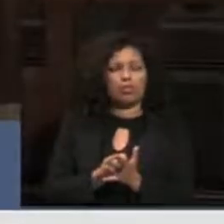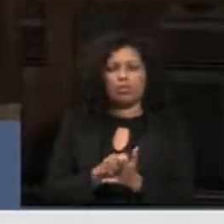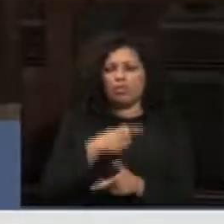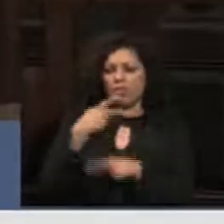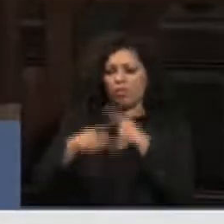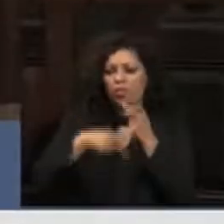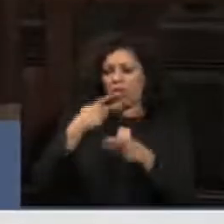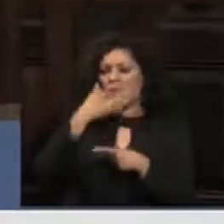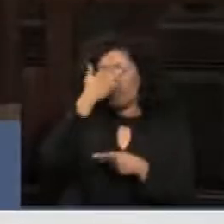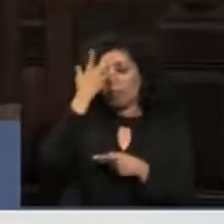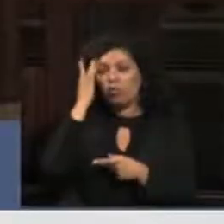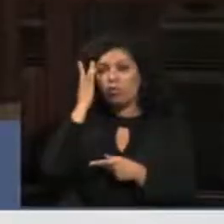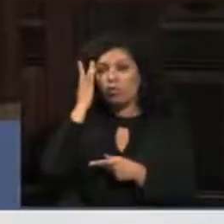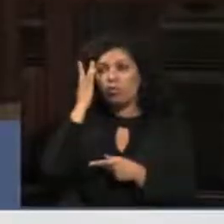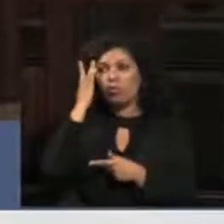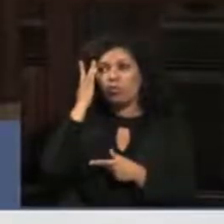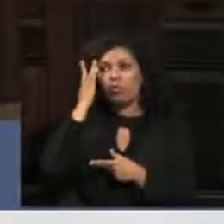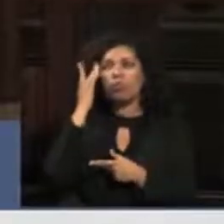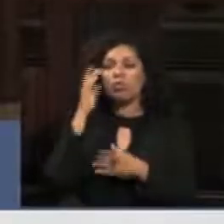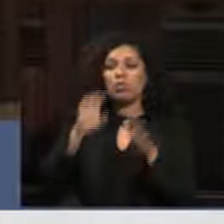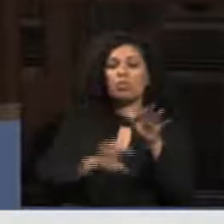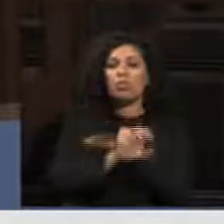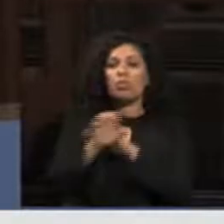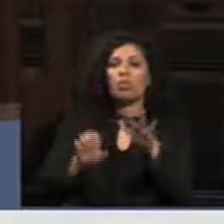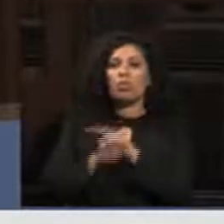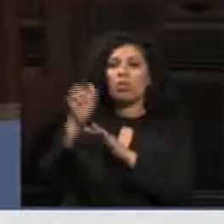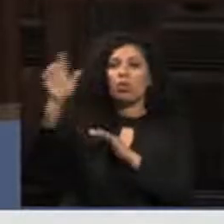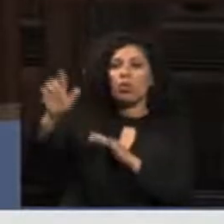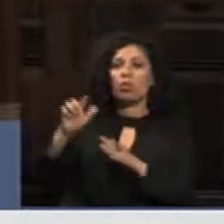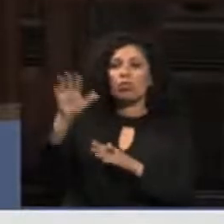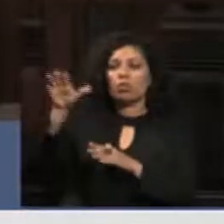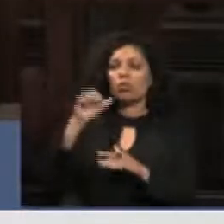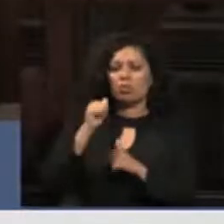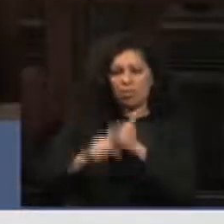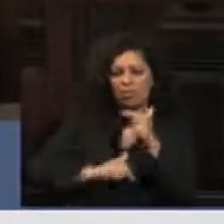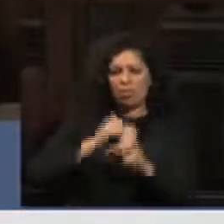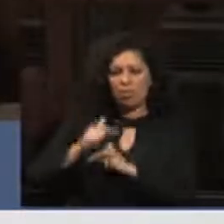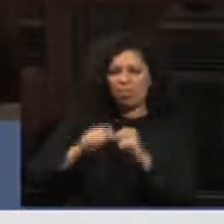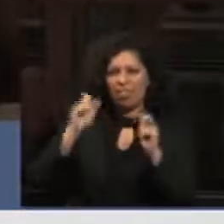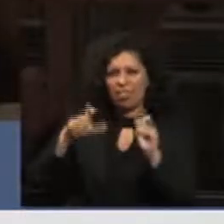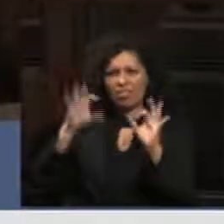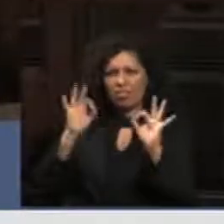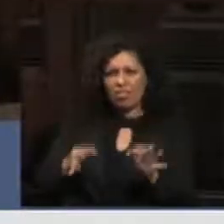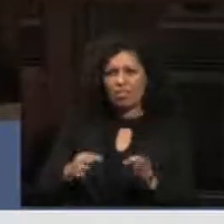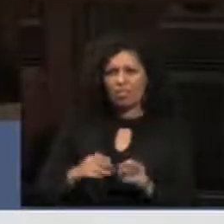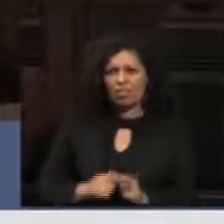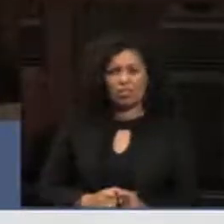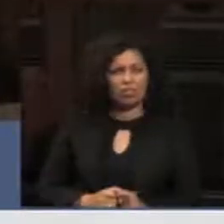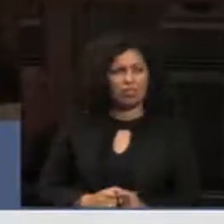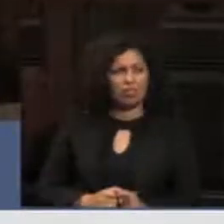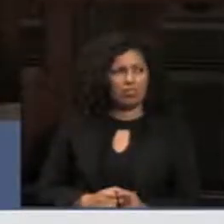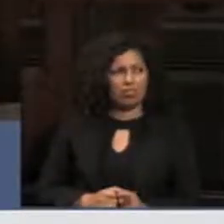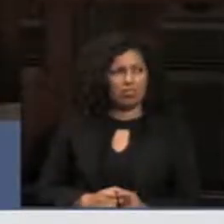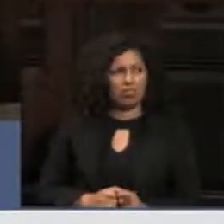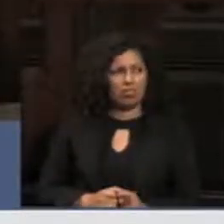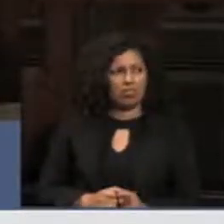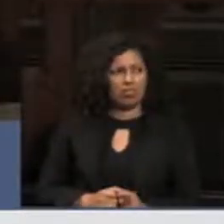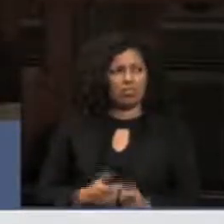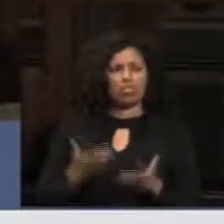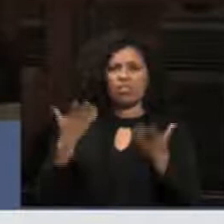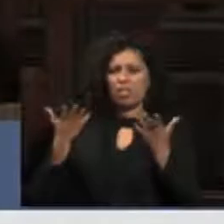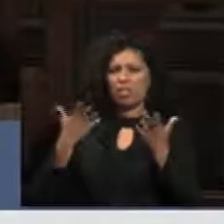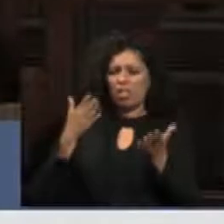de atividades fins, não foi o suficiente? Ele vai fazer, como disse o seu vice, acabar com